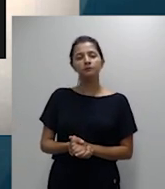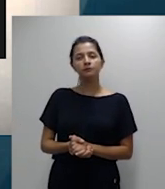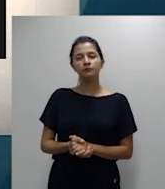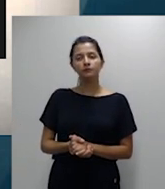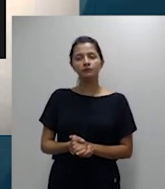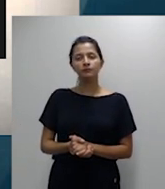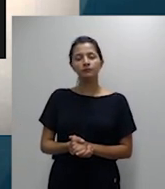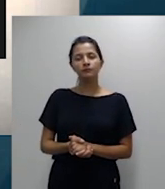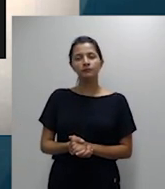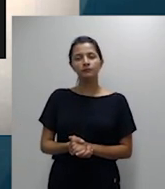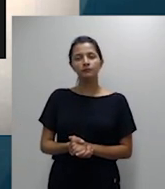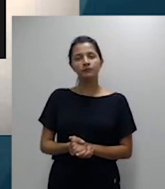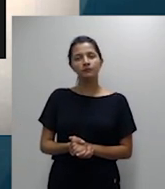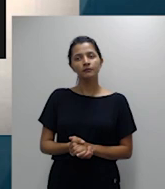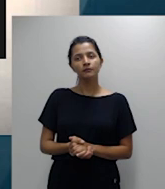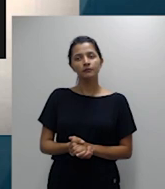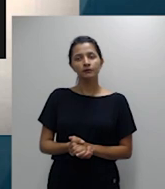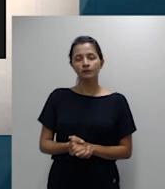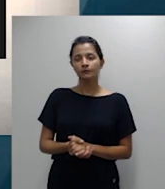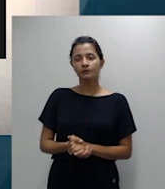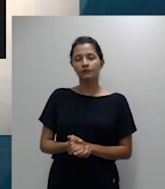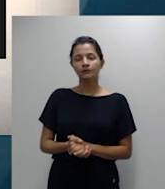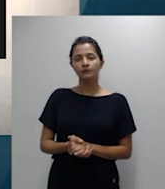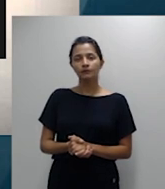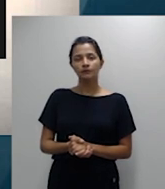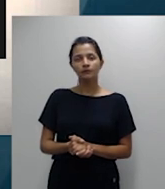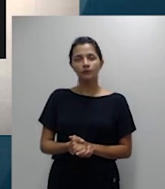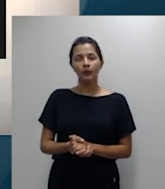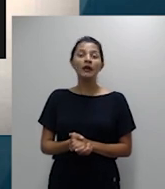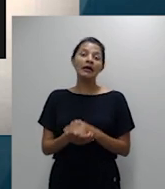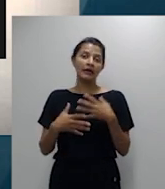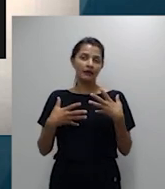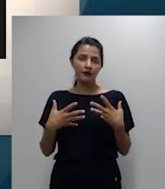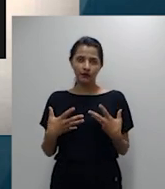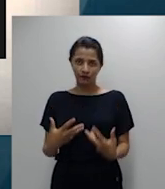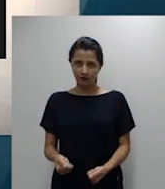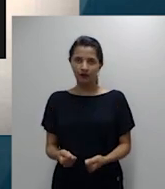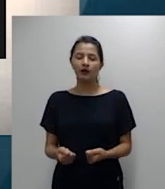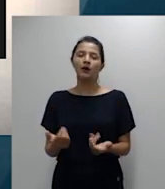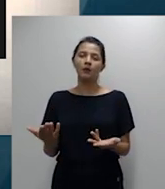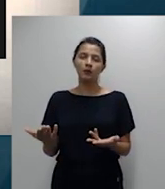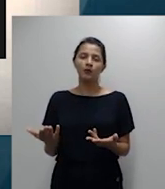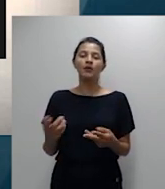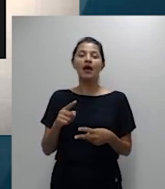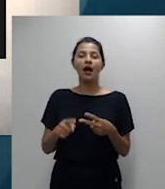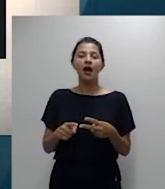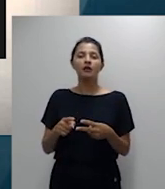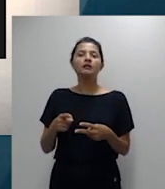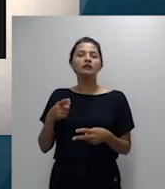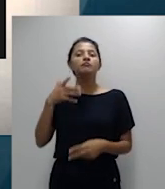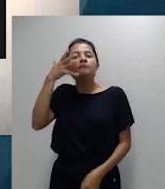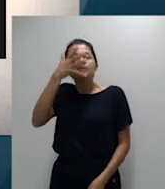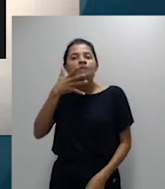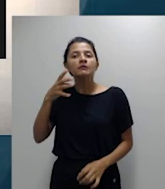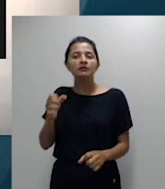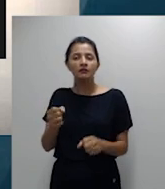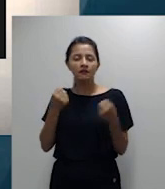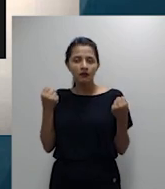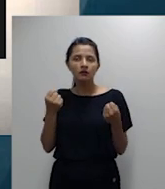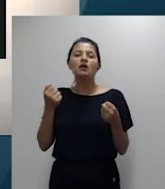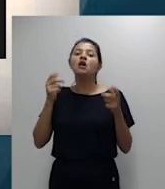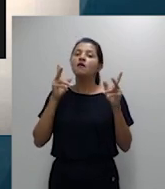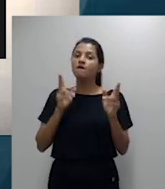e o silêncio Então vamos Então associações orais serão na